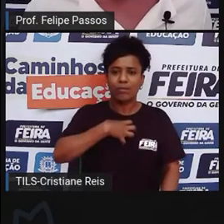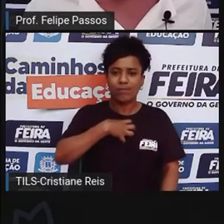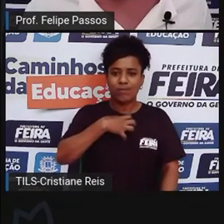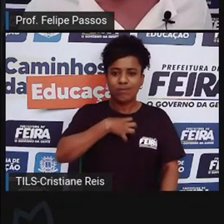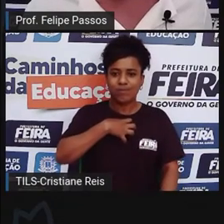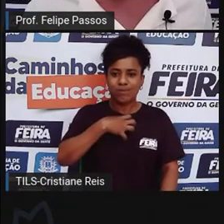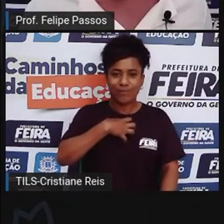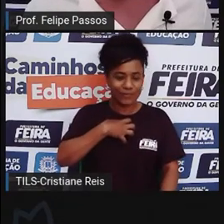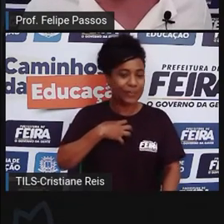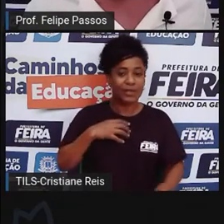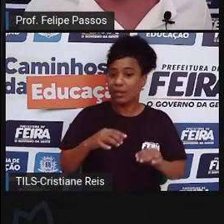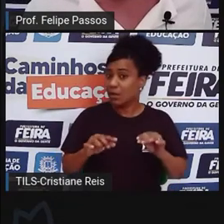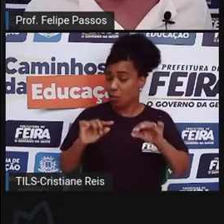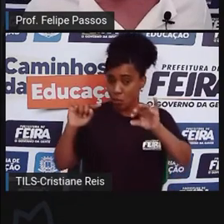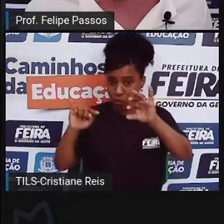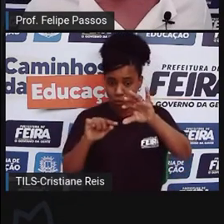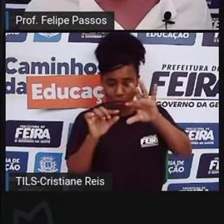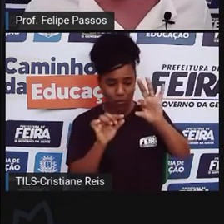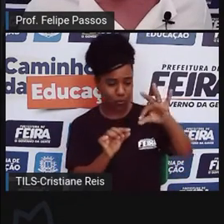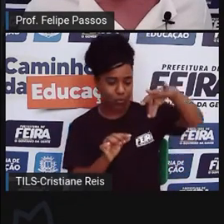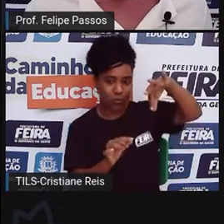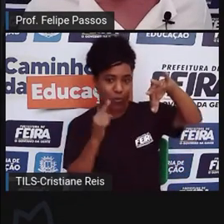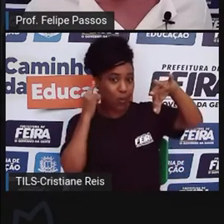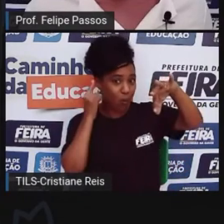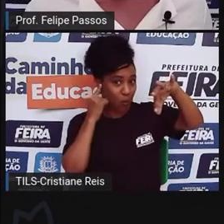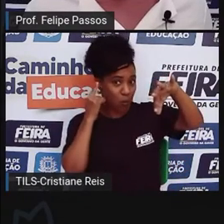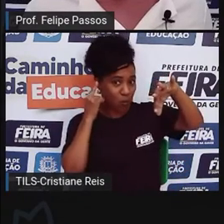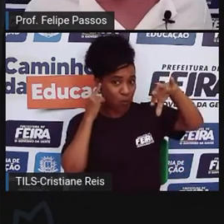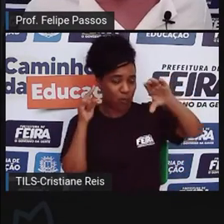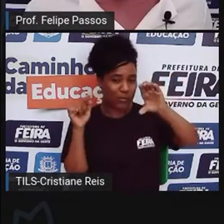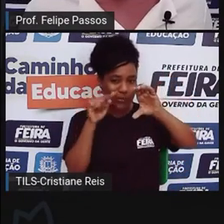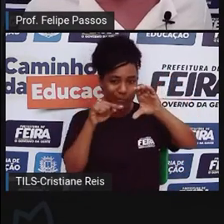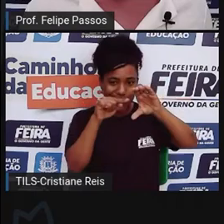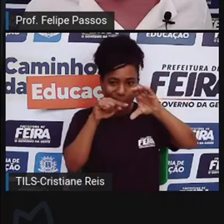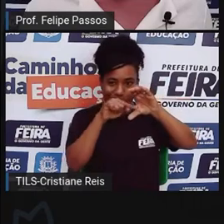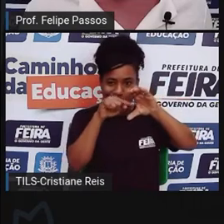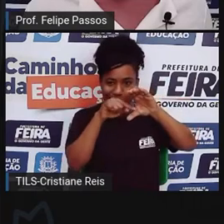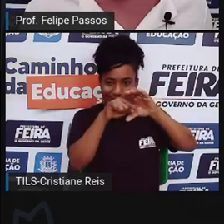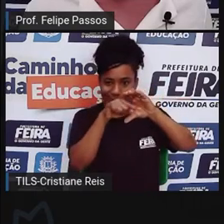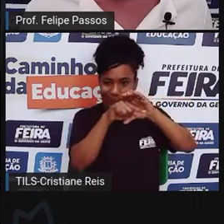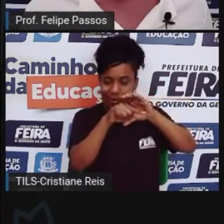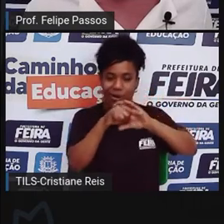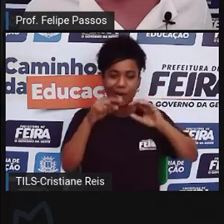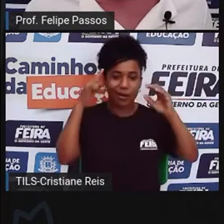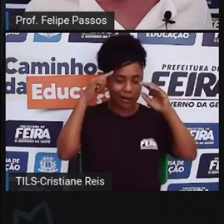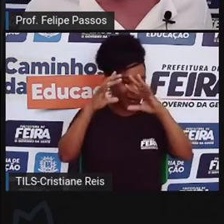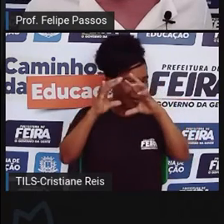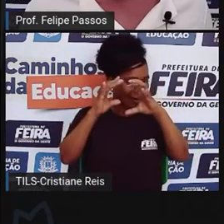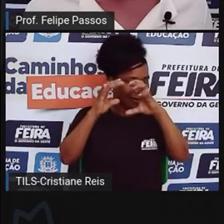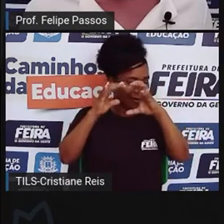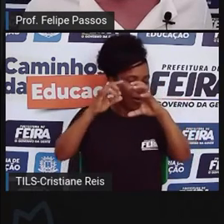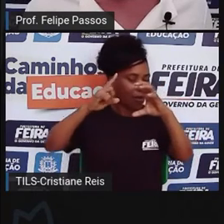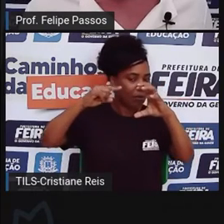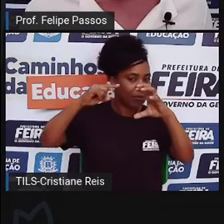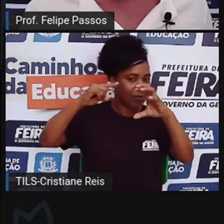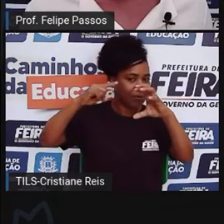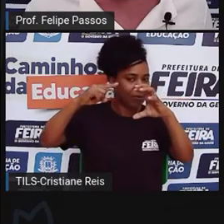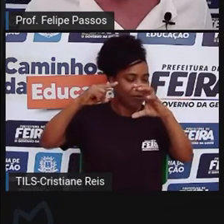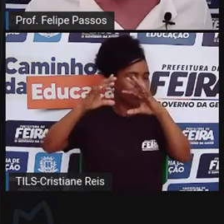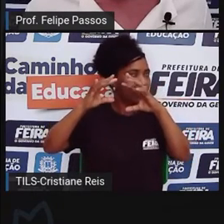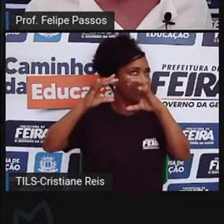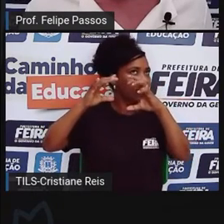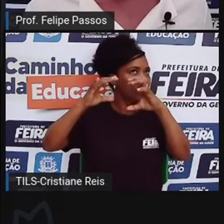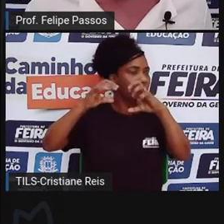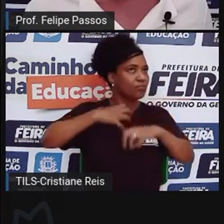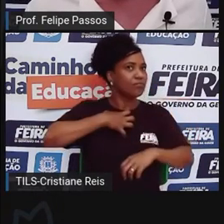lugar chamado labirinto auditivo, que é um líquido, né, que passa os impulsos nervosos para o nosso cérebro fazer a leitura daquele som. E esse labirinto